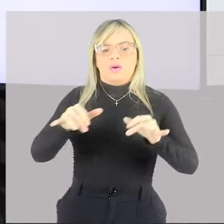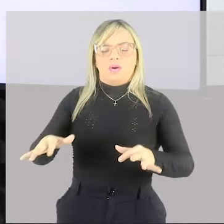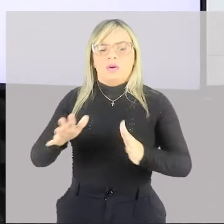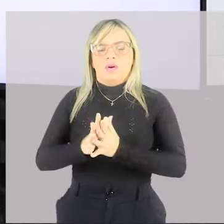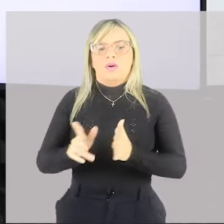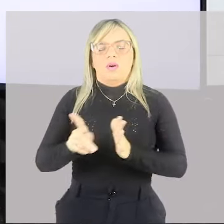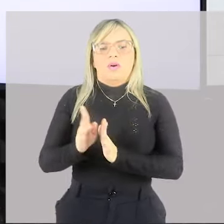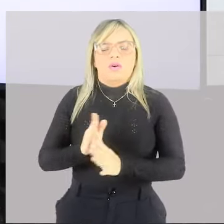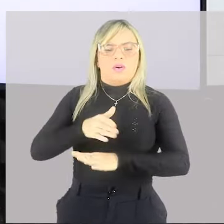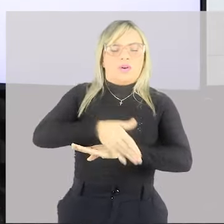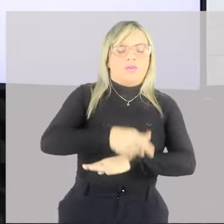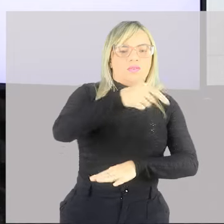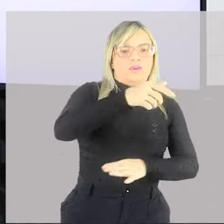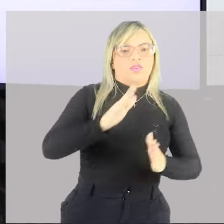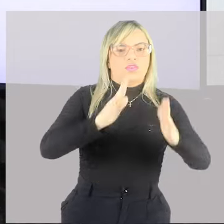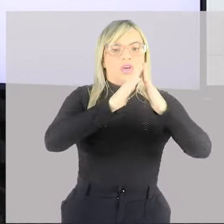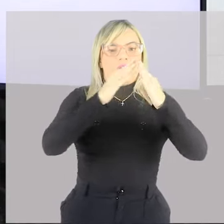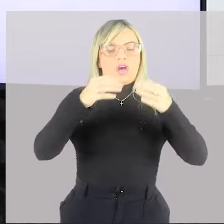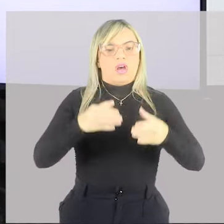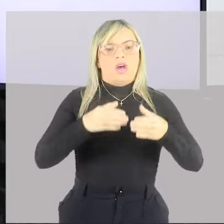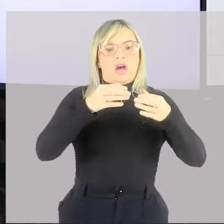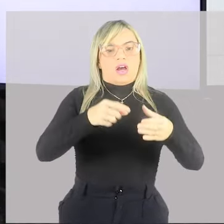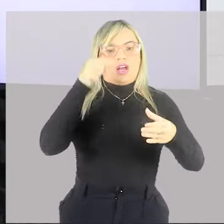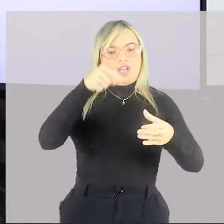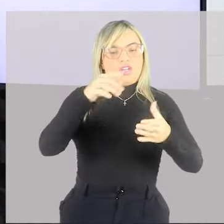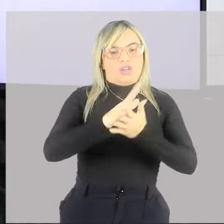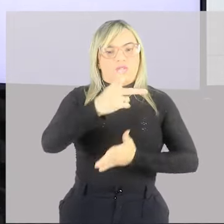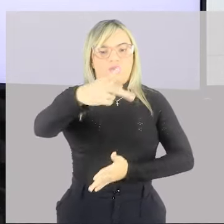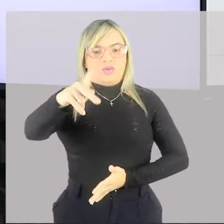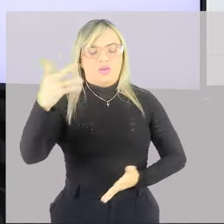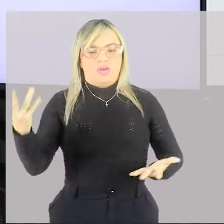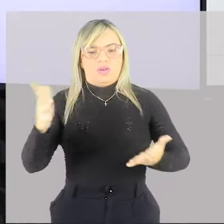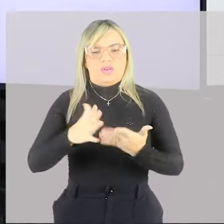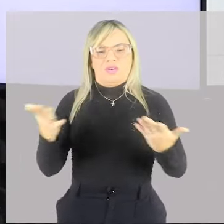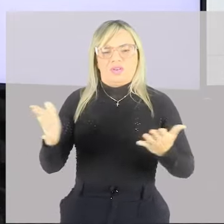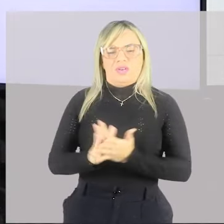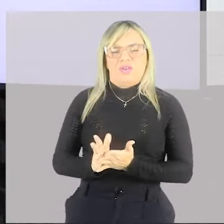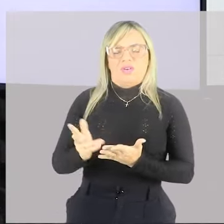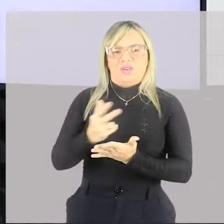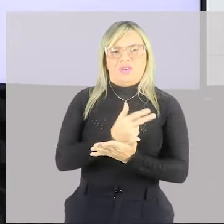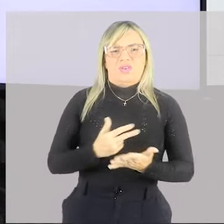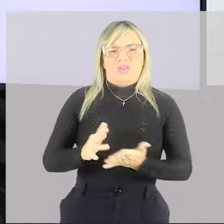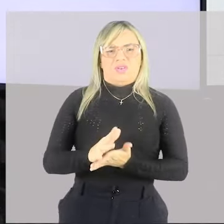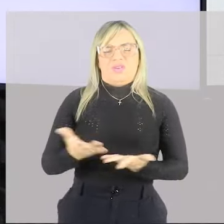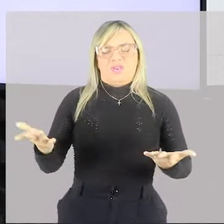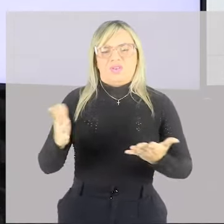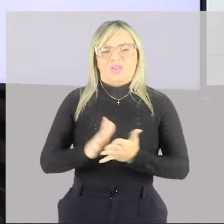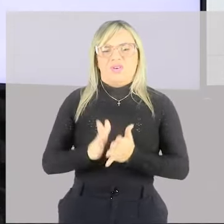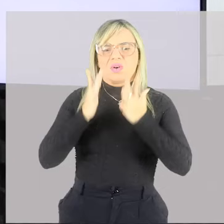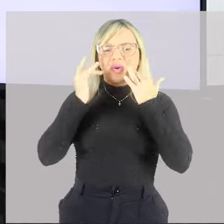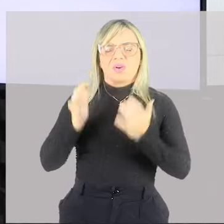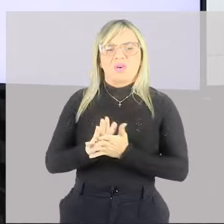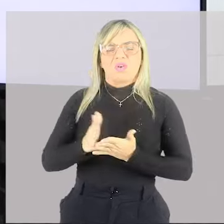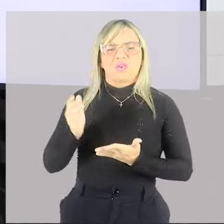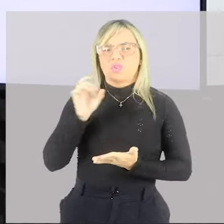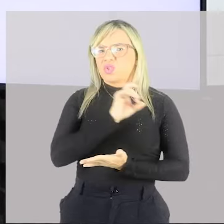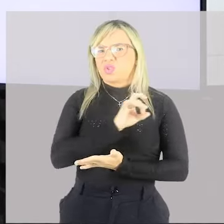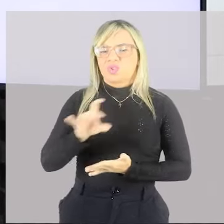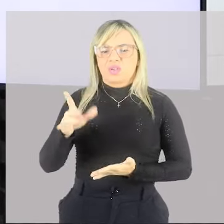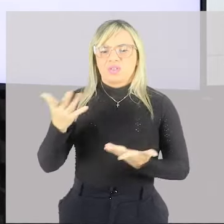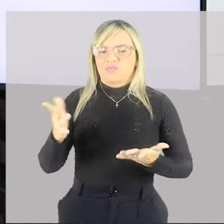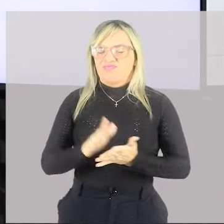invadir a casa de vocês Será que a arte pré-histórica a pintura pré-histórica ela é utilizada somente para isso Então essa aqui é menos